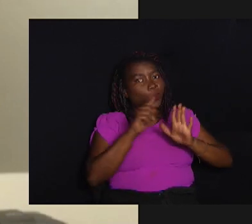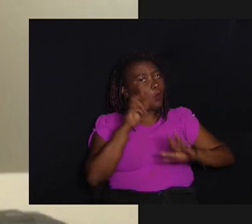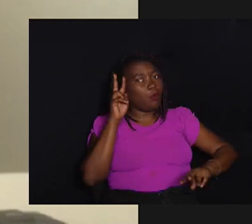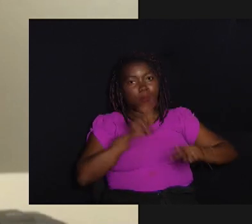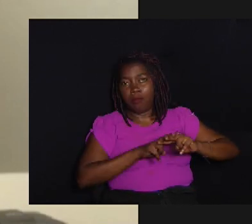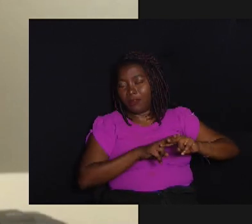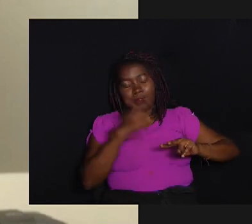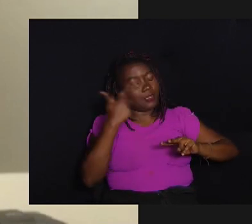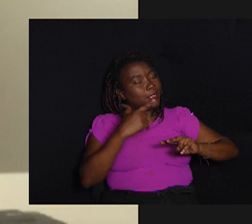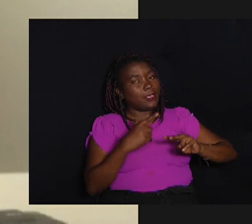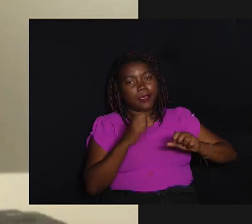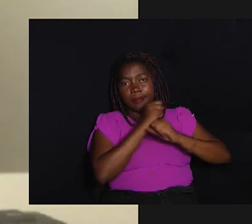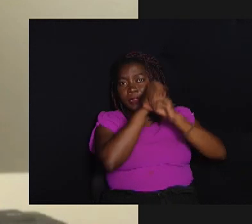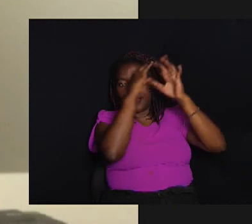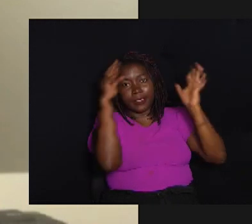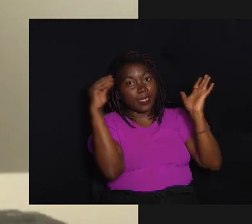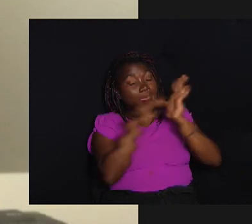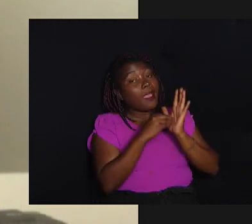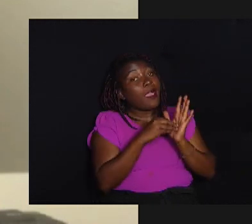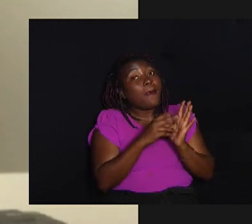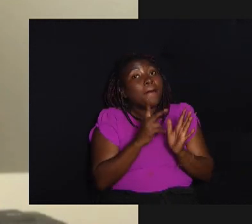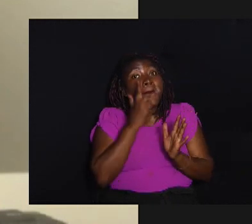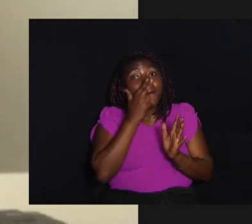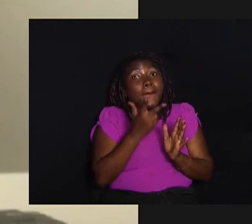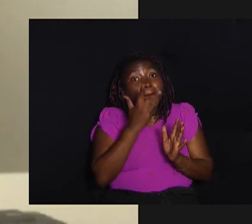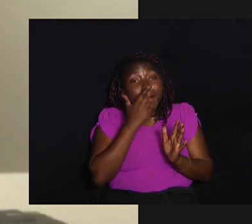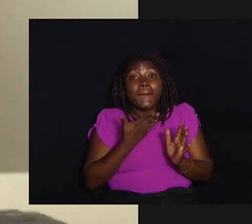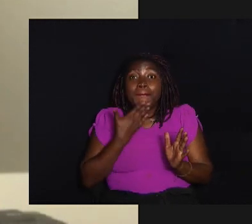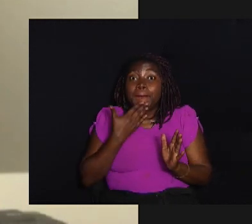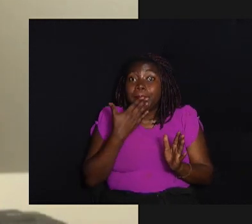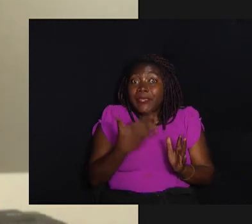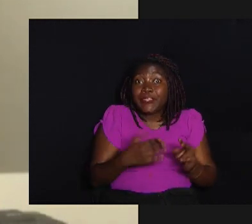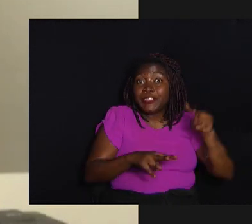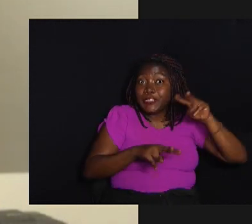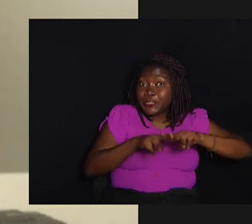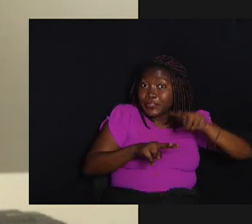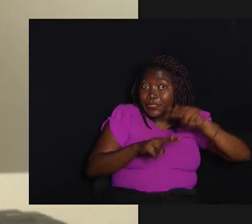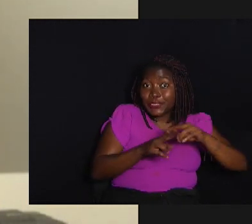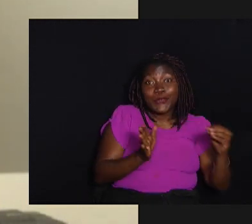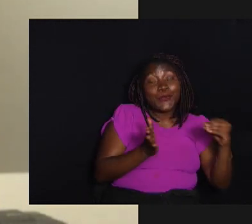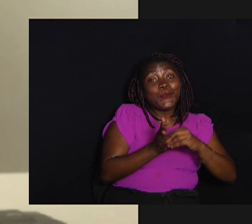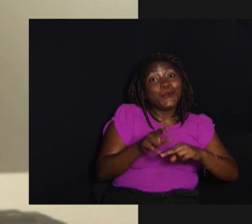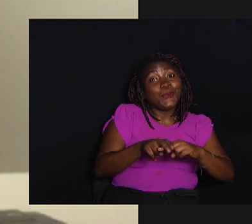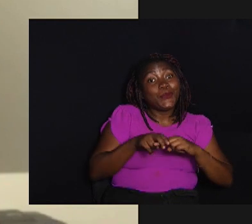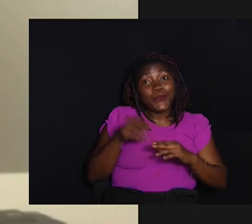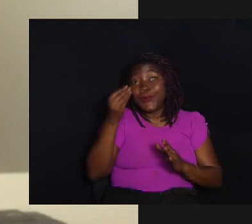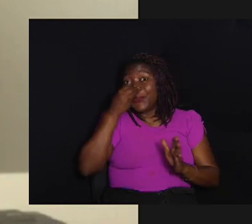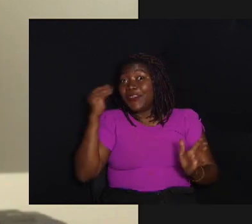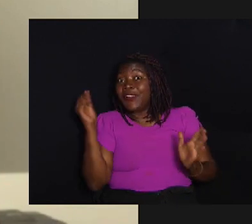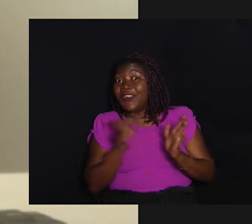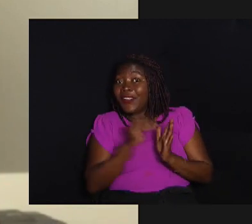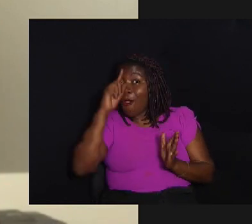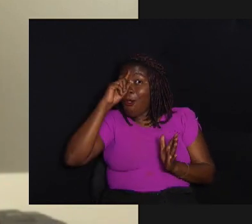previsão na lei da alienação. Ao que tudo indica, o pedido de prisão foi consubstanciado por descumprimento de ordem judicial.